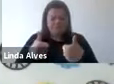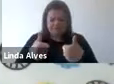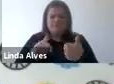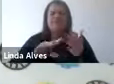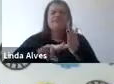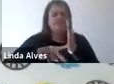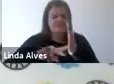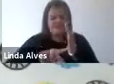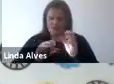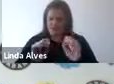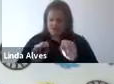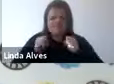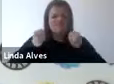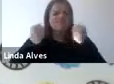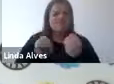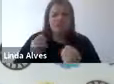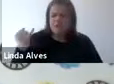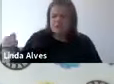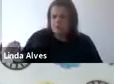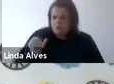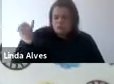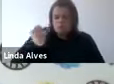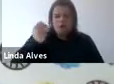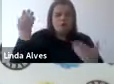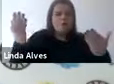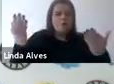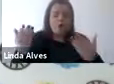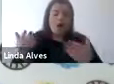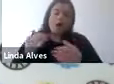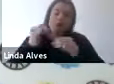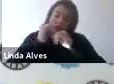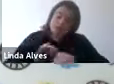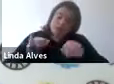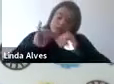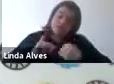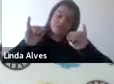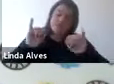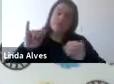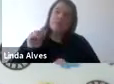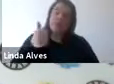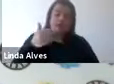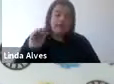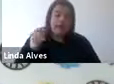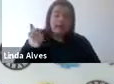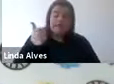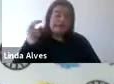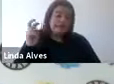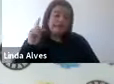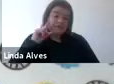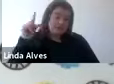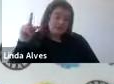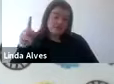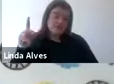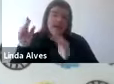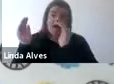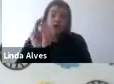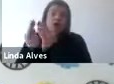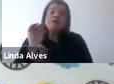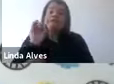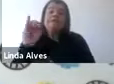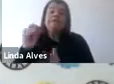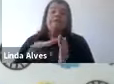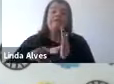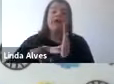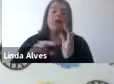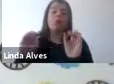sindicatos nunca foram tão relevantes. É só a gente se lembrar da nossa campanha há 10, 15 dias aqui na Renault. Se não tivesse